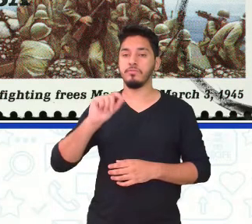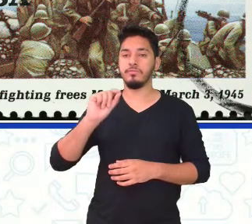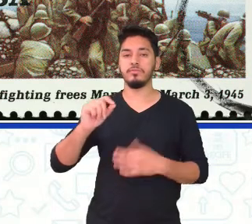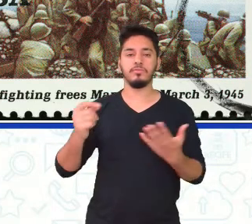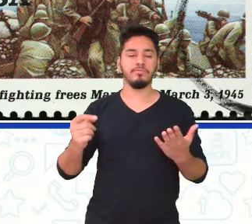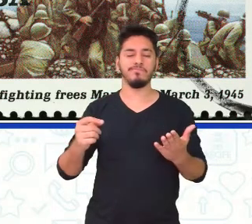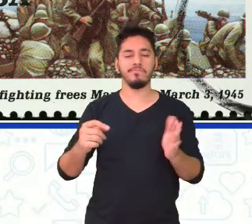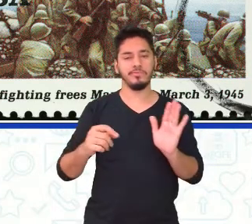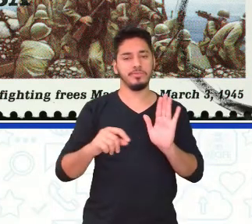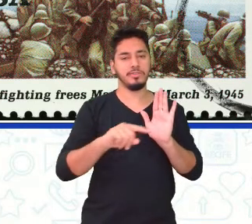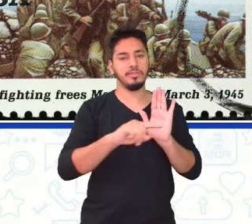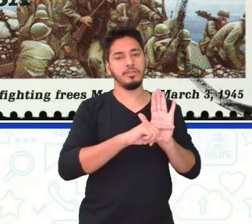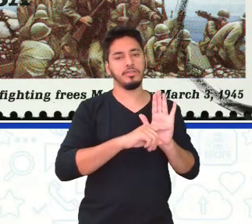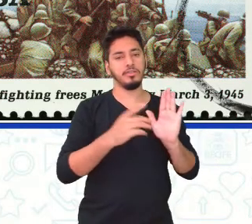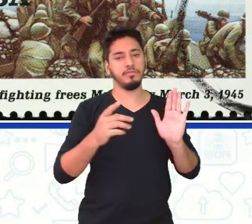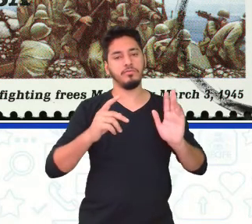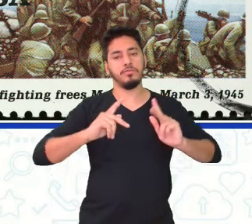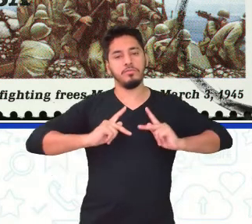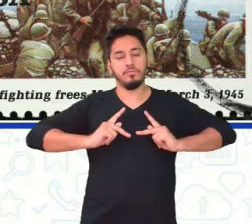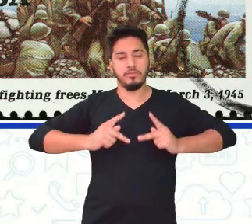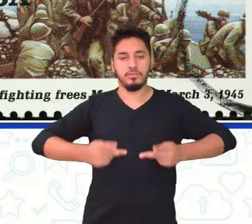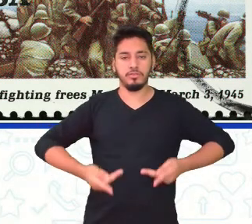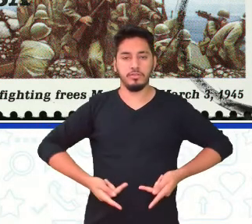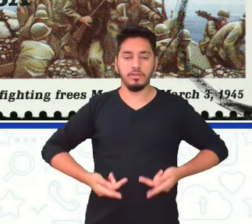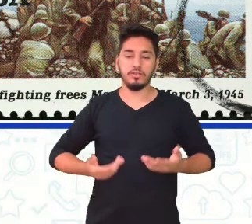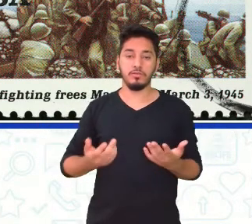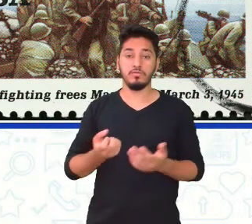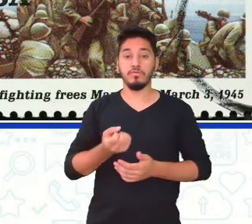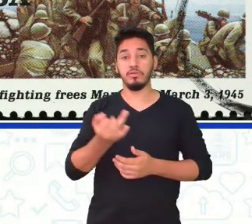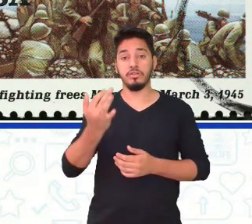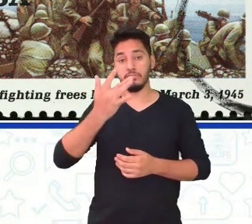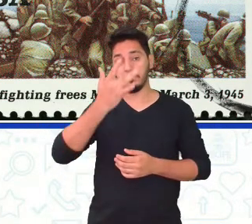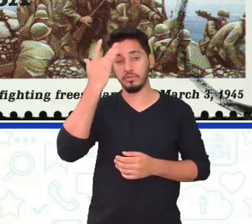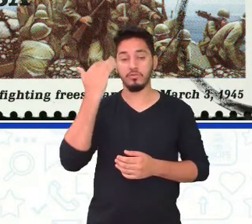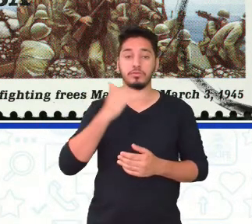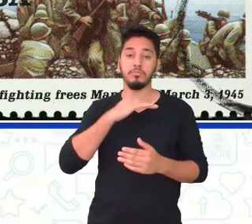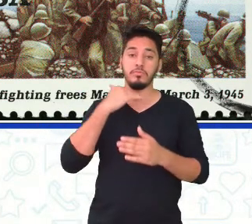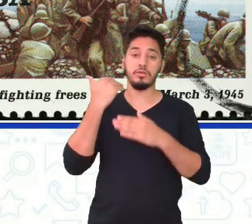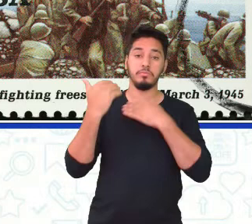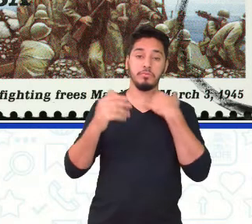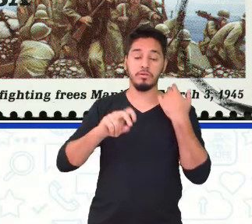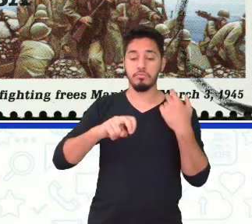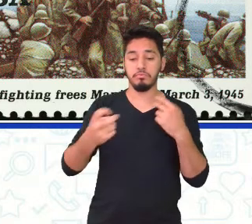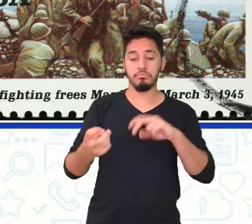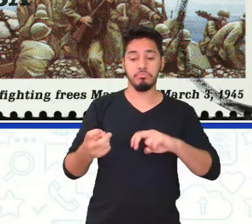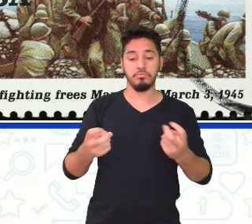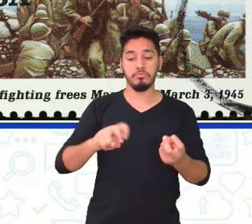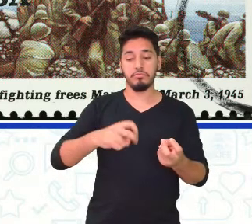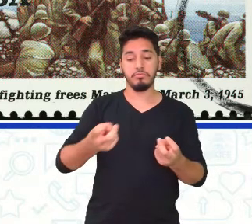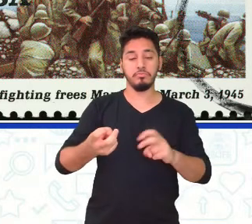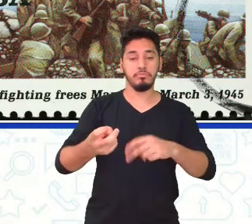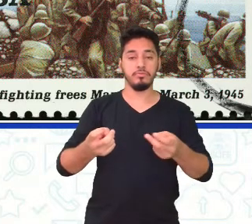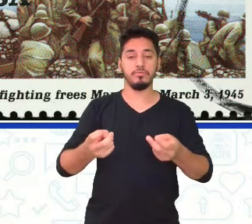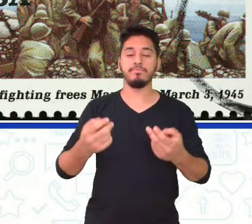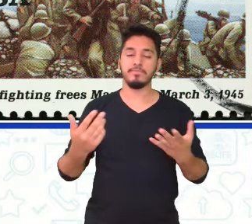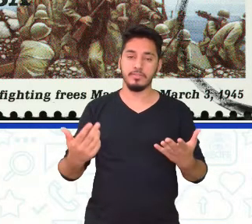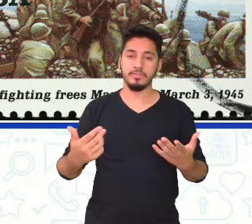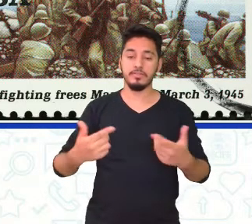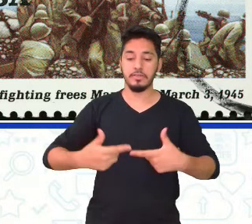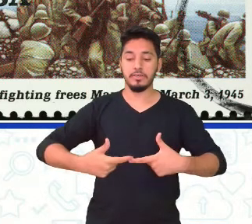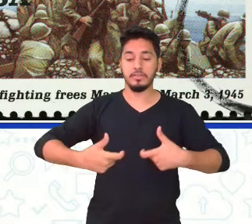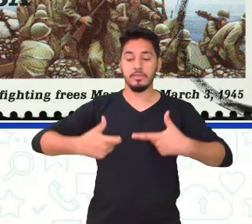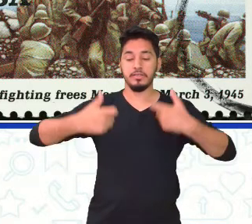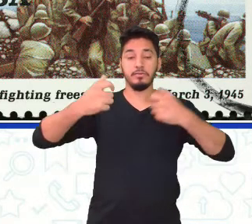muito negativo, para a humanidade, com a grande quantidade de pessoas mortas. E vai ser a guerra onde pela